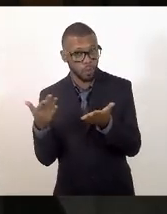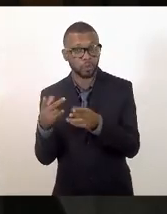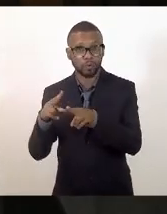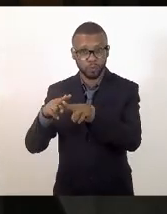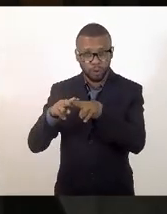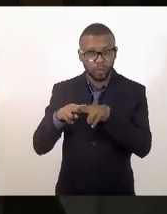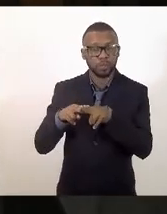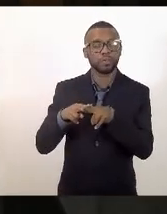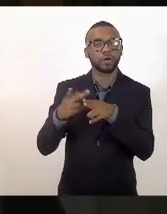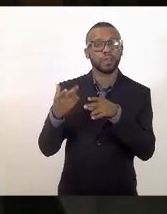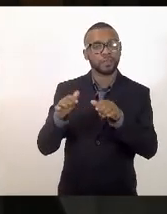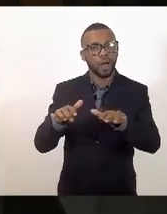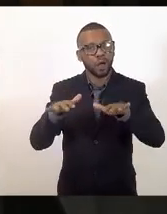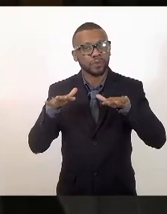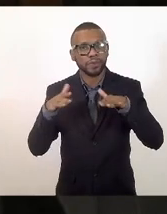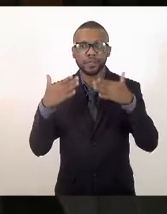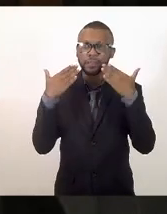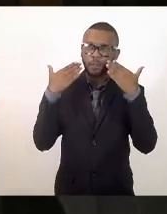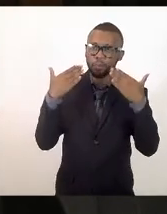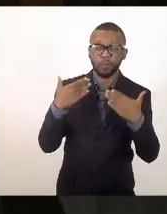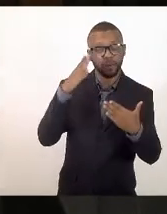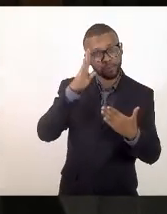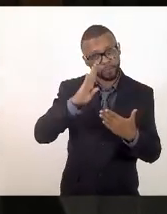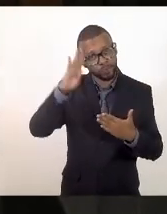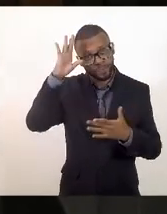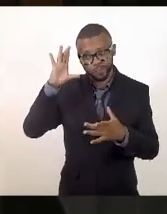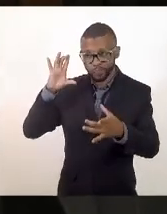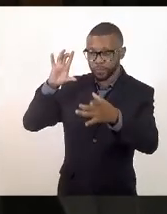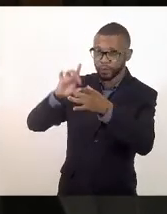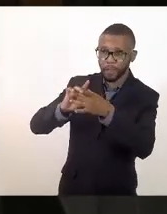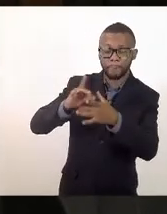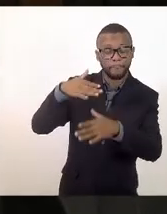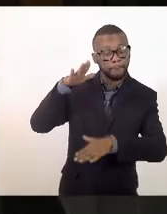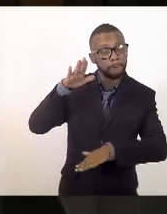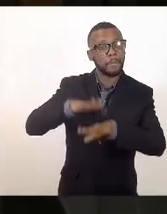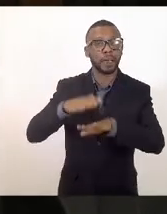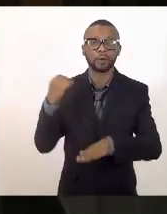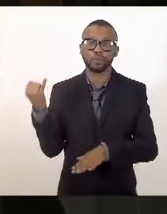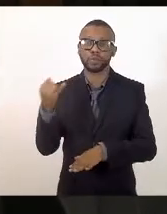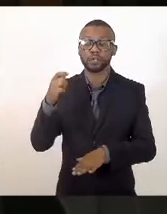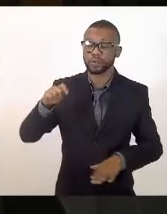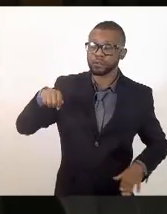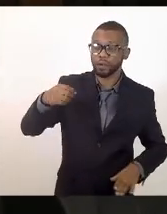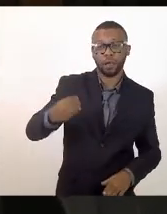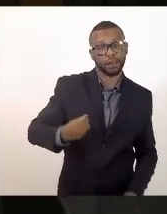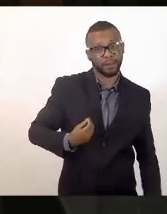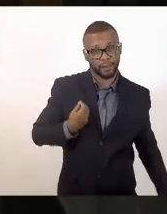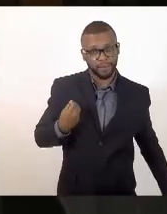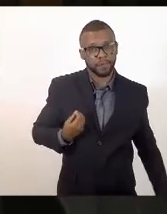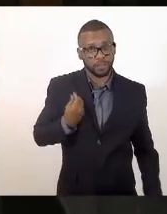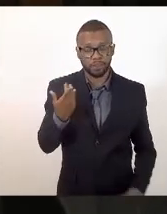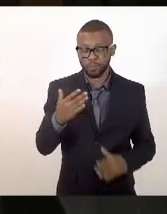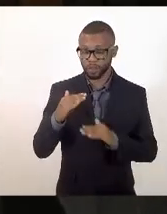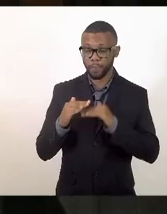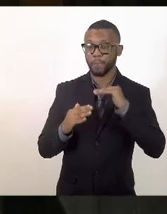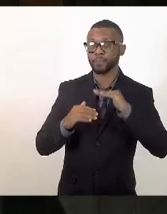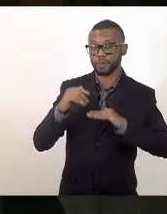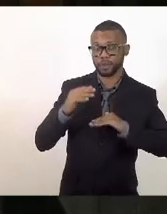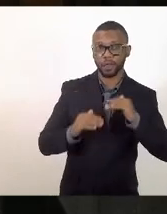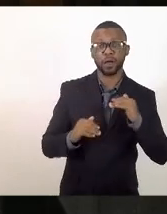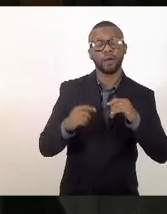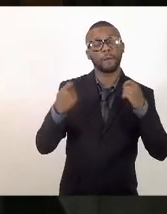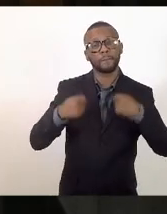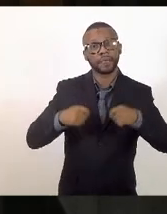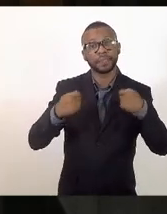pública, o Corpo de Bombeiros lida diretamente com o bem mais precioso, que é a vida. Então, esses profissionais precisam